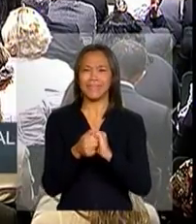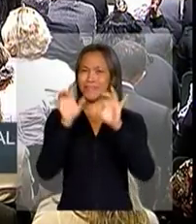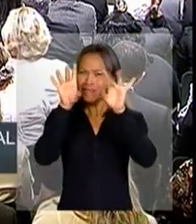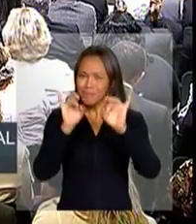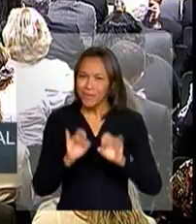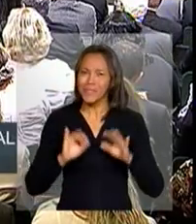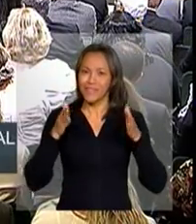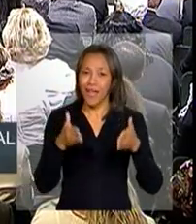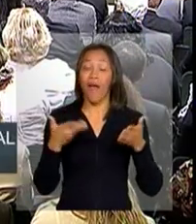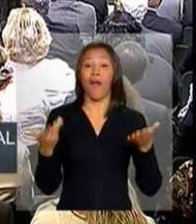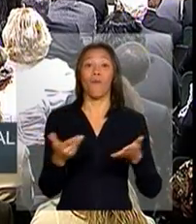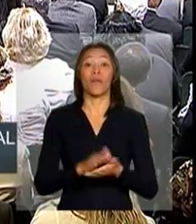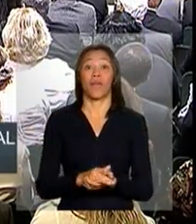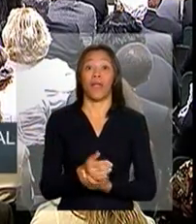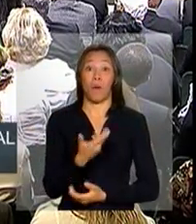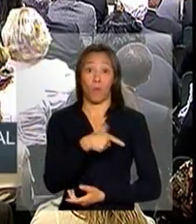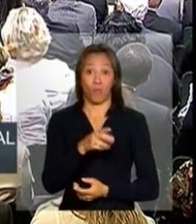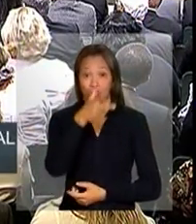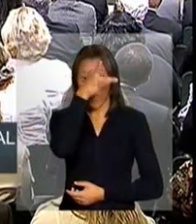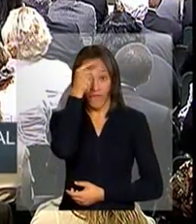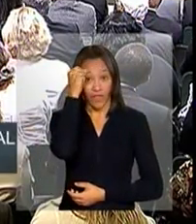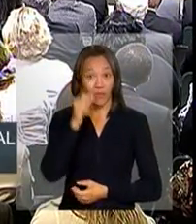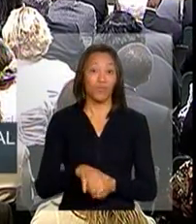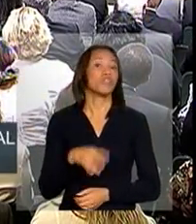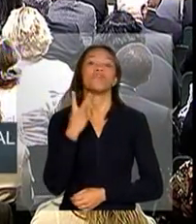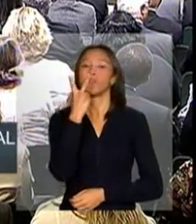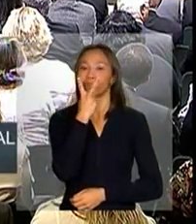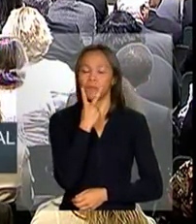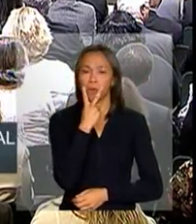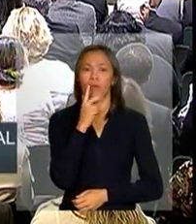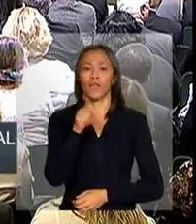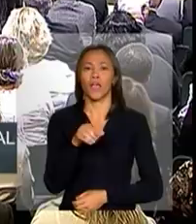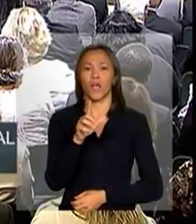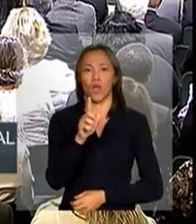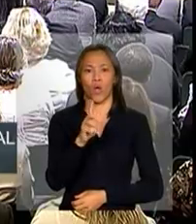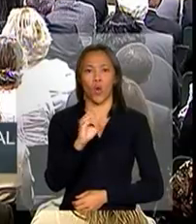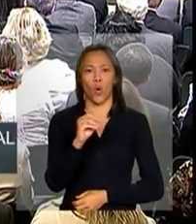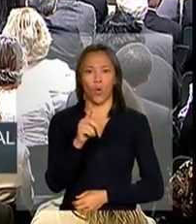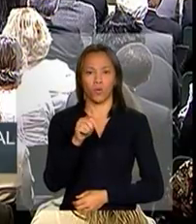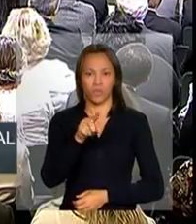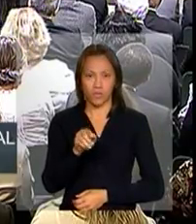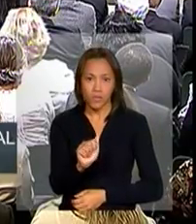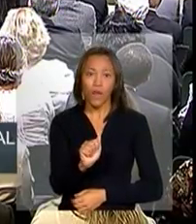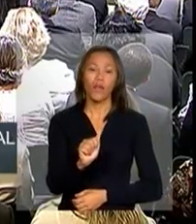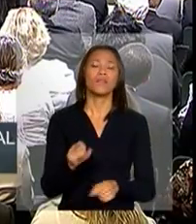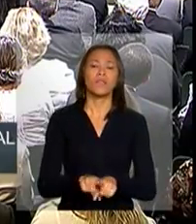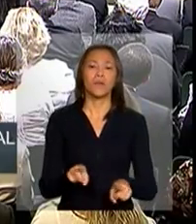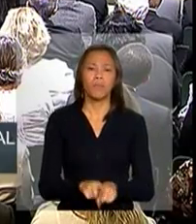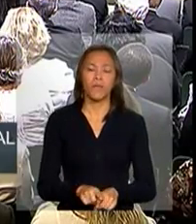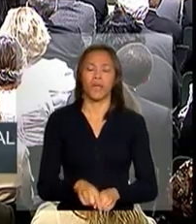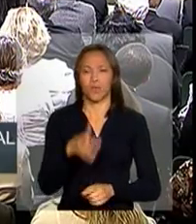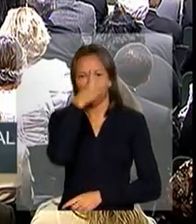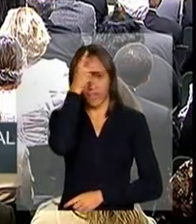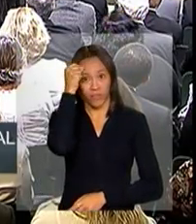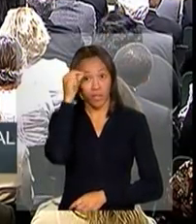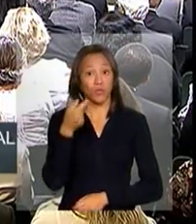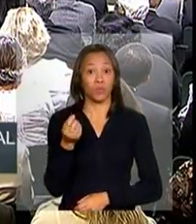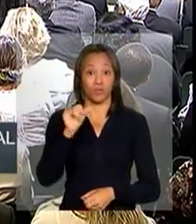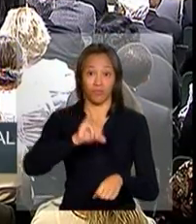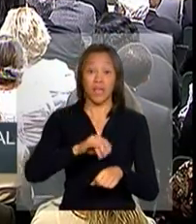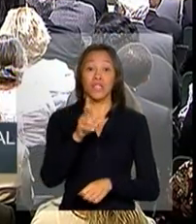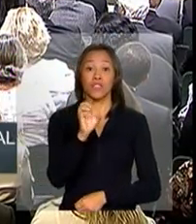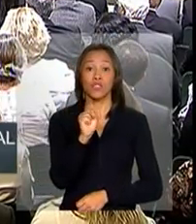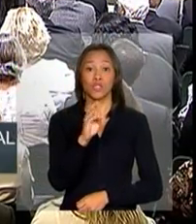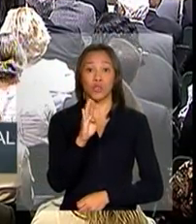especial ao prefeito de Vitória, senor João Ker. Queria cumprimentar o prefeito de Sobral,